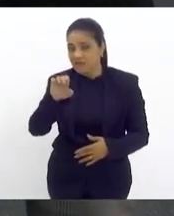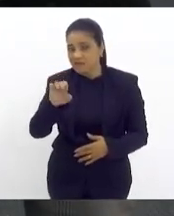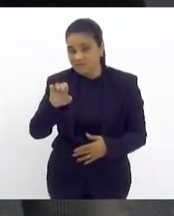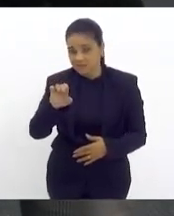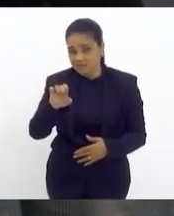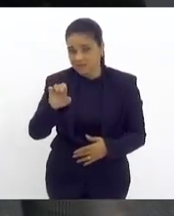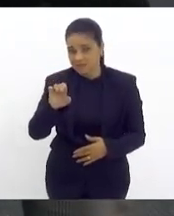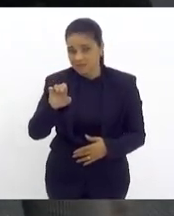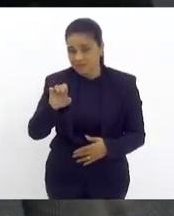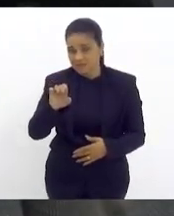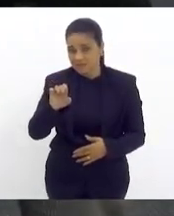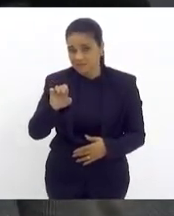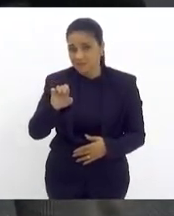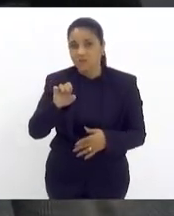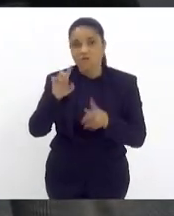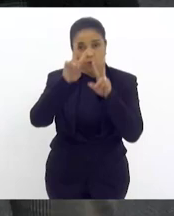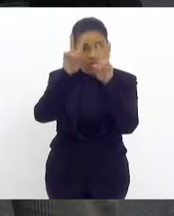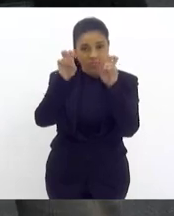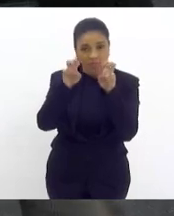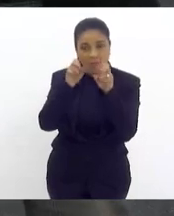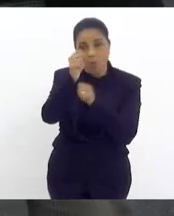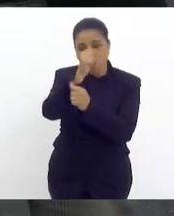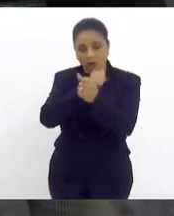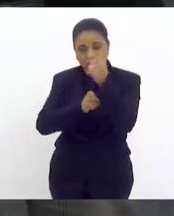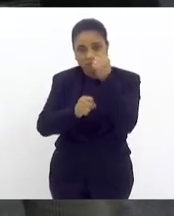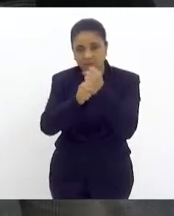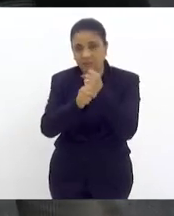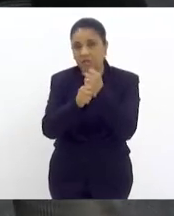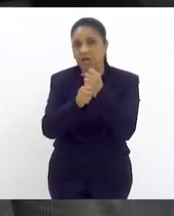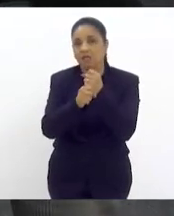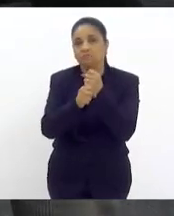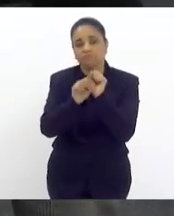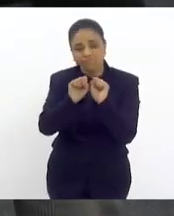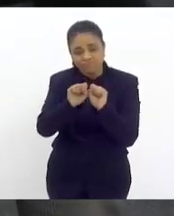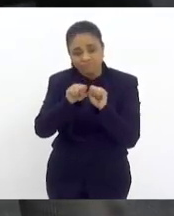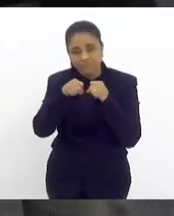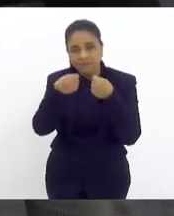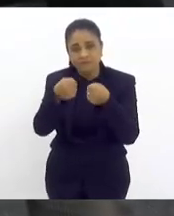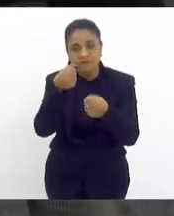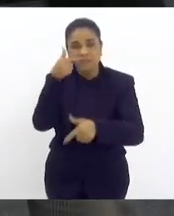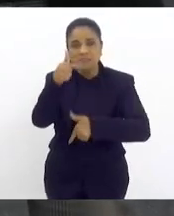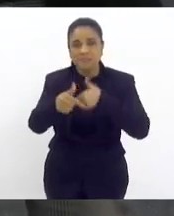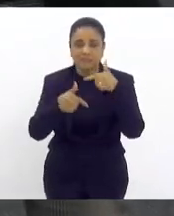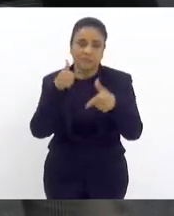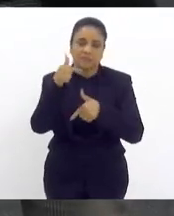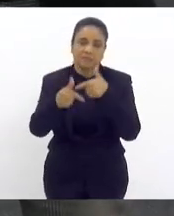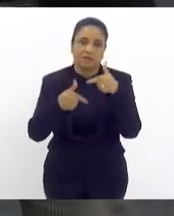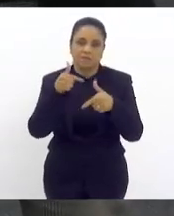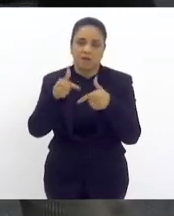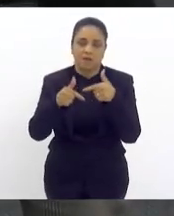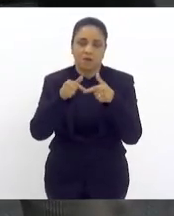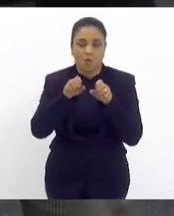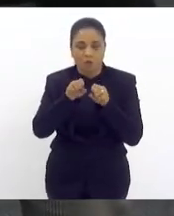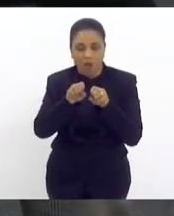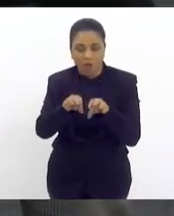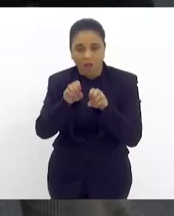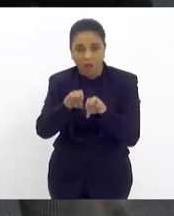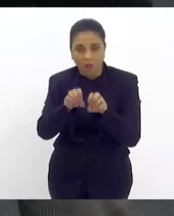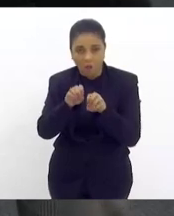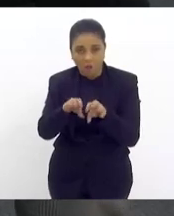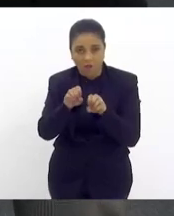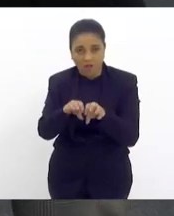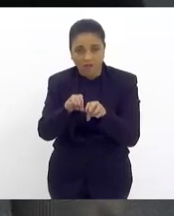inclusive no ano passado de defesa de trabalho e aula ministrada